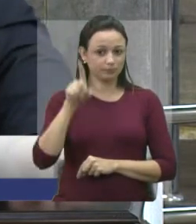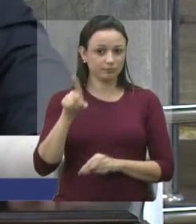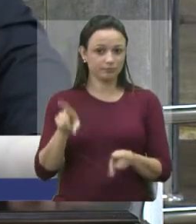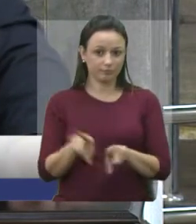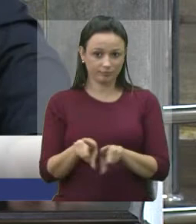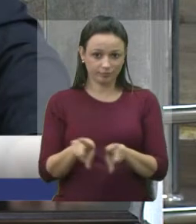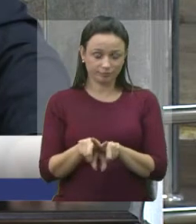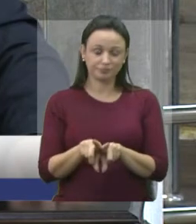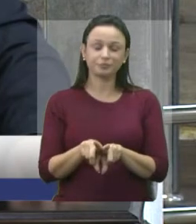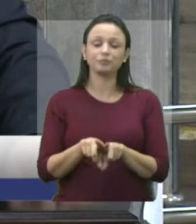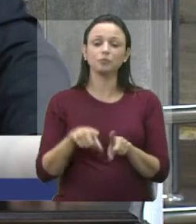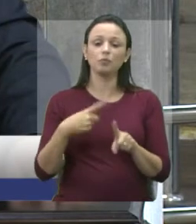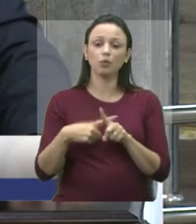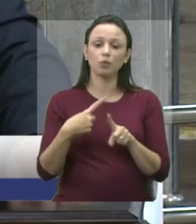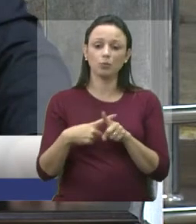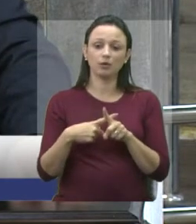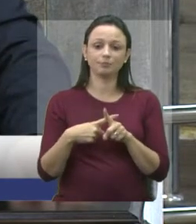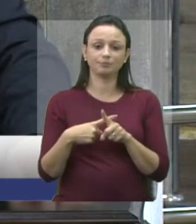tirar